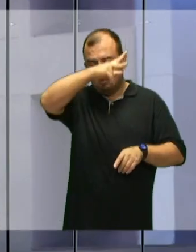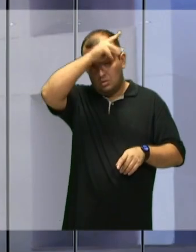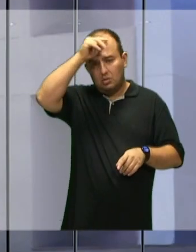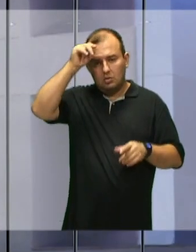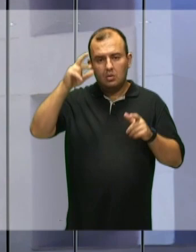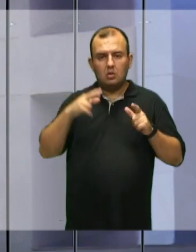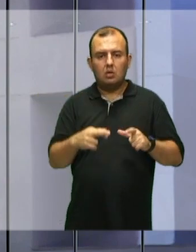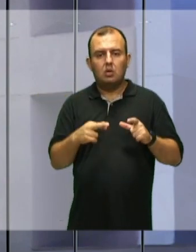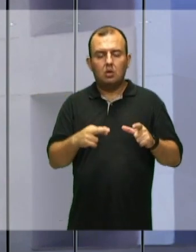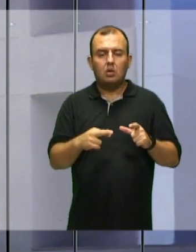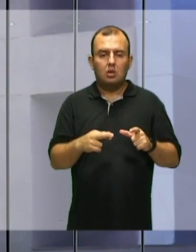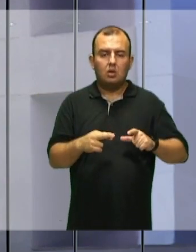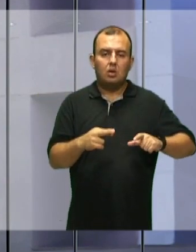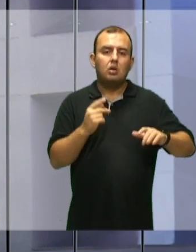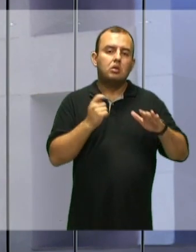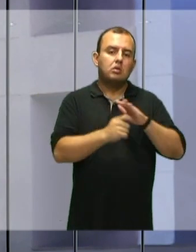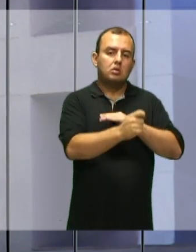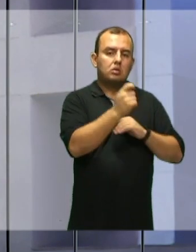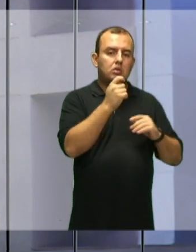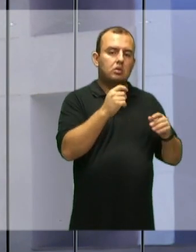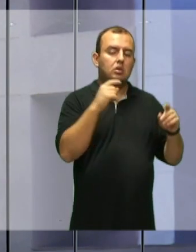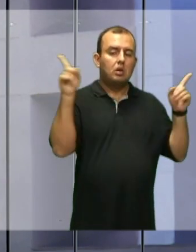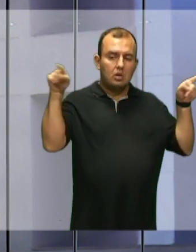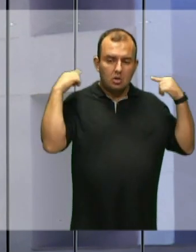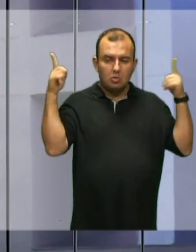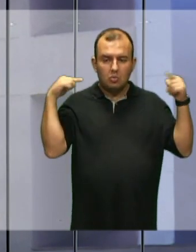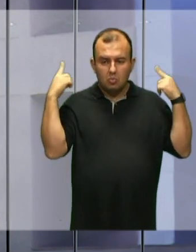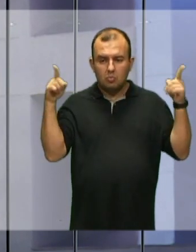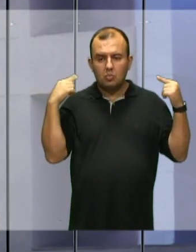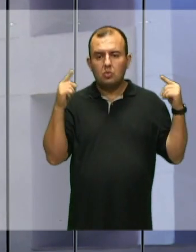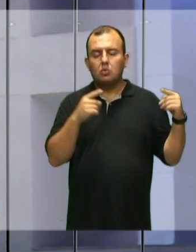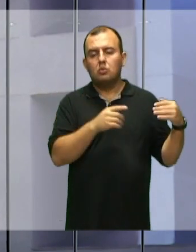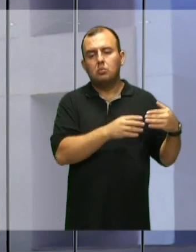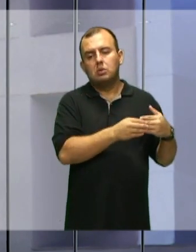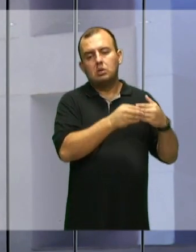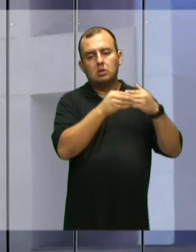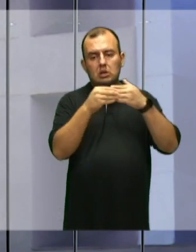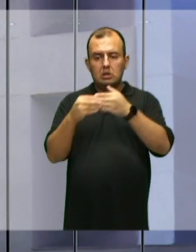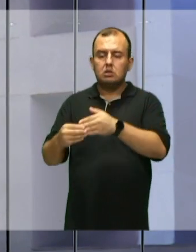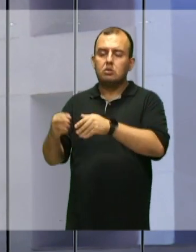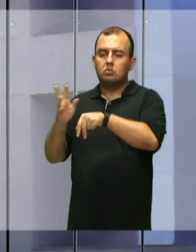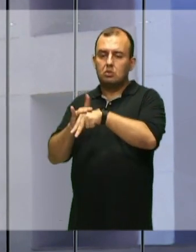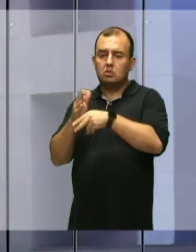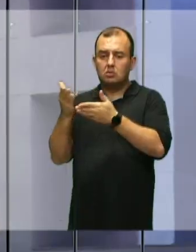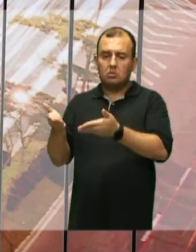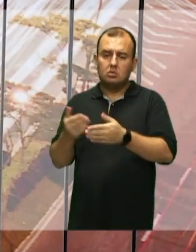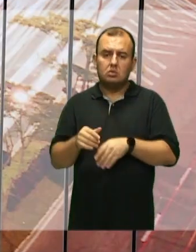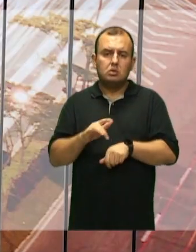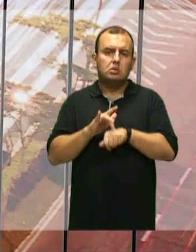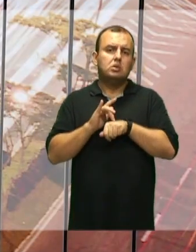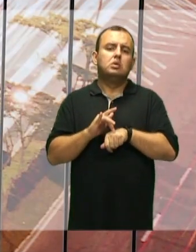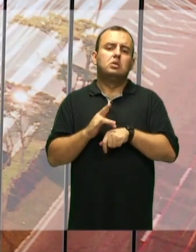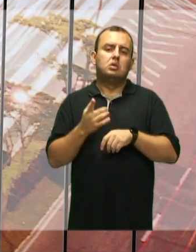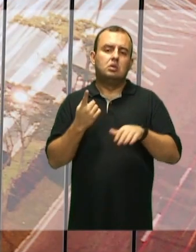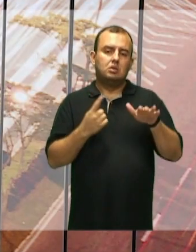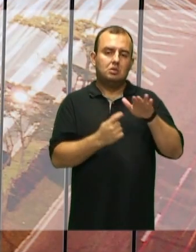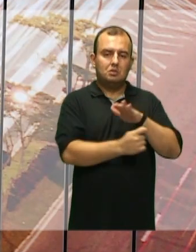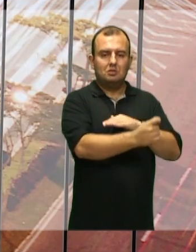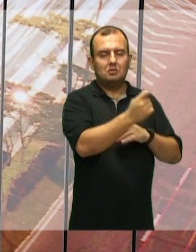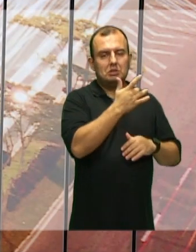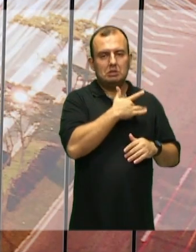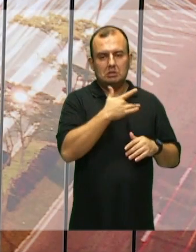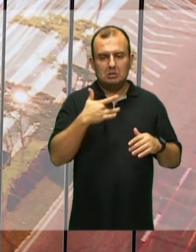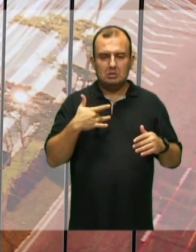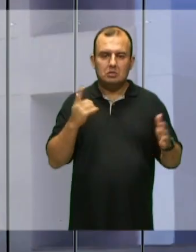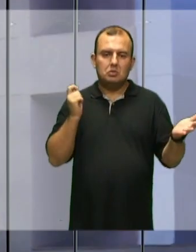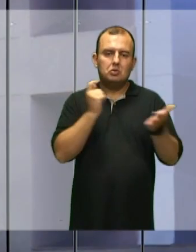região acabam fazendo Maurício de investimento em ambulância em ambulância para trazer os pacientes para cá Olha o absurdo que estão investindo em saúde